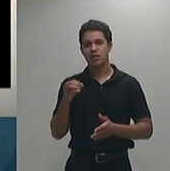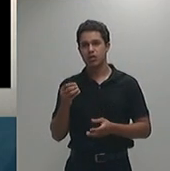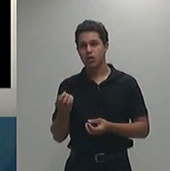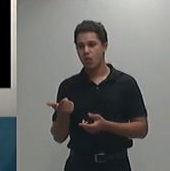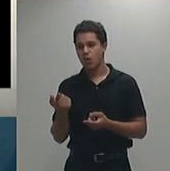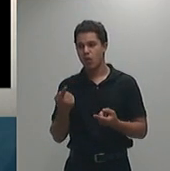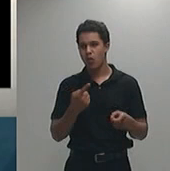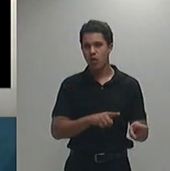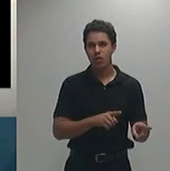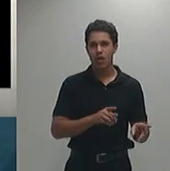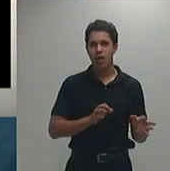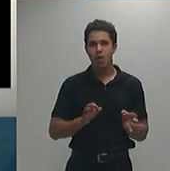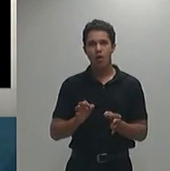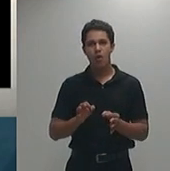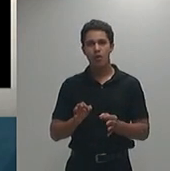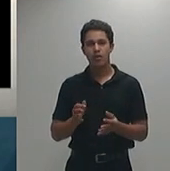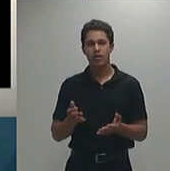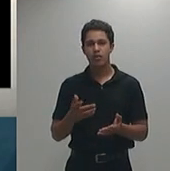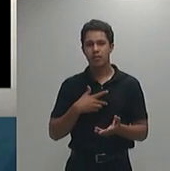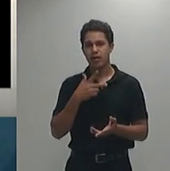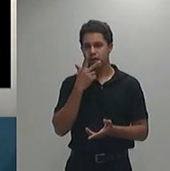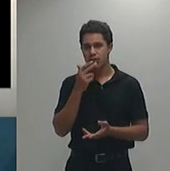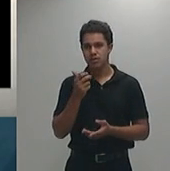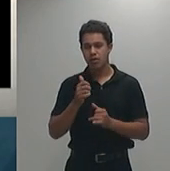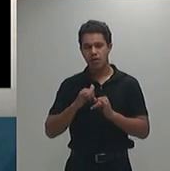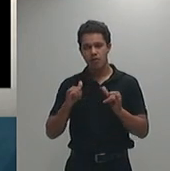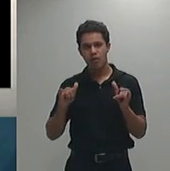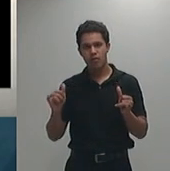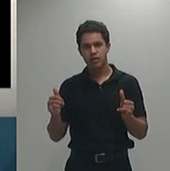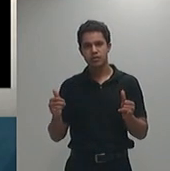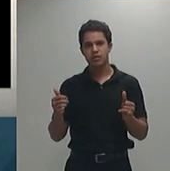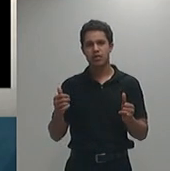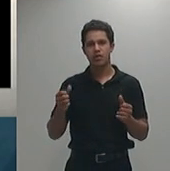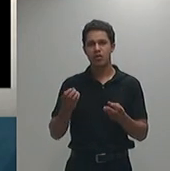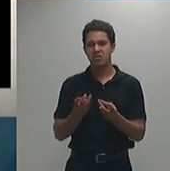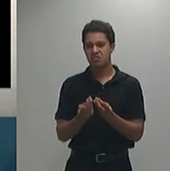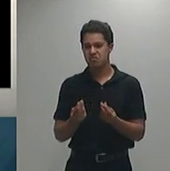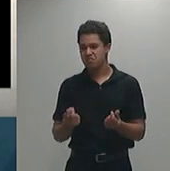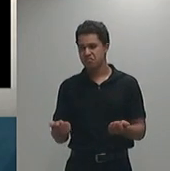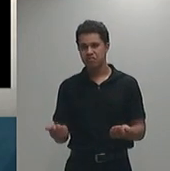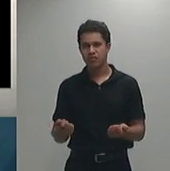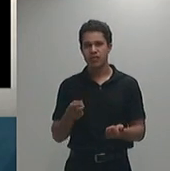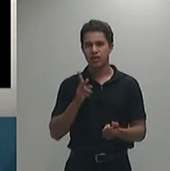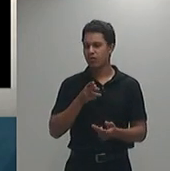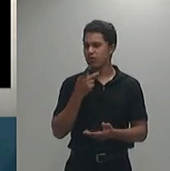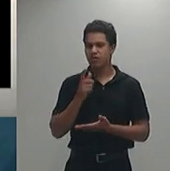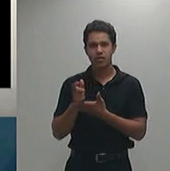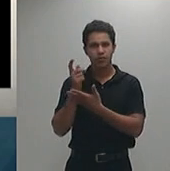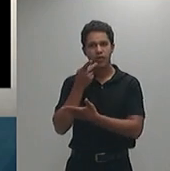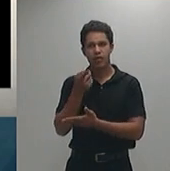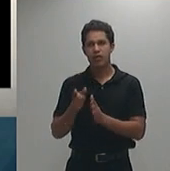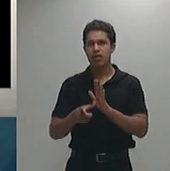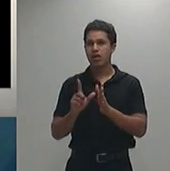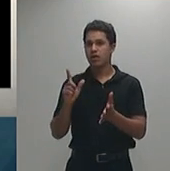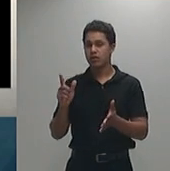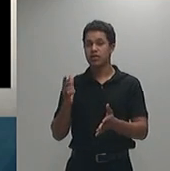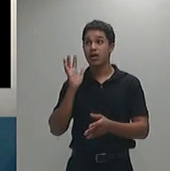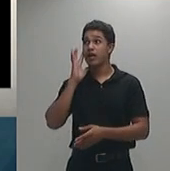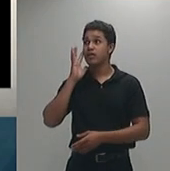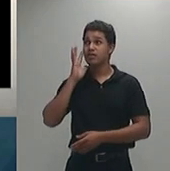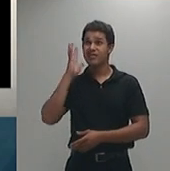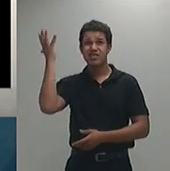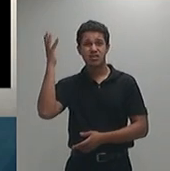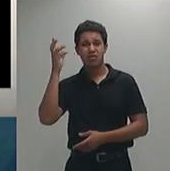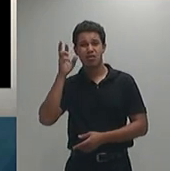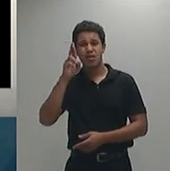função uniformizadora de um assunto sumulado e com vocês eu enviasse tou com decisões remansosas de